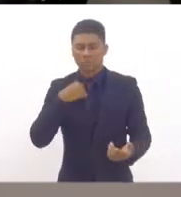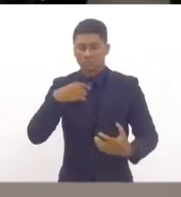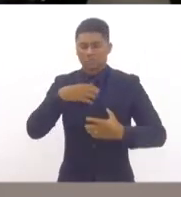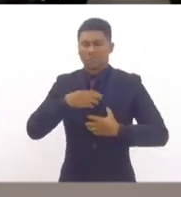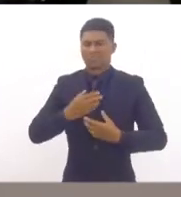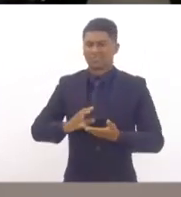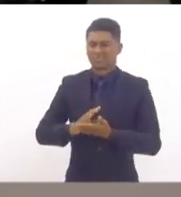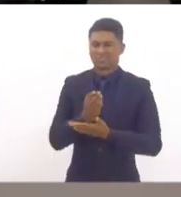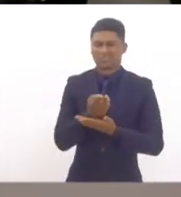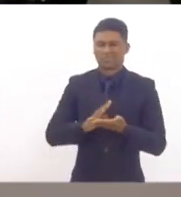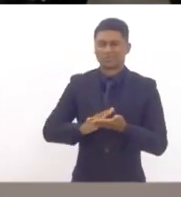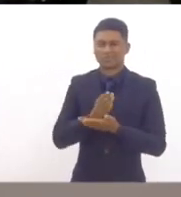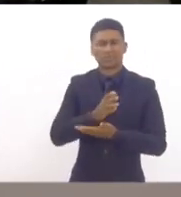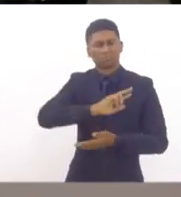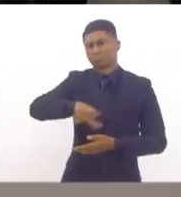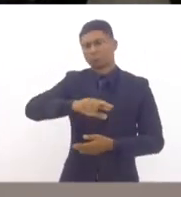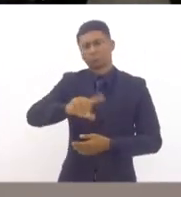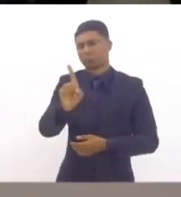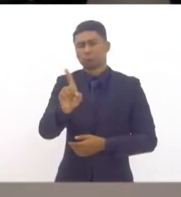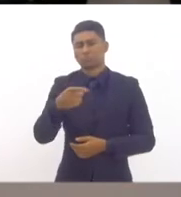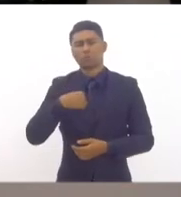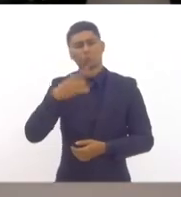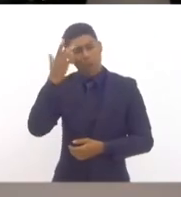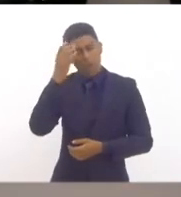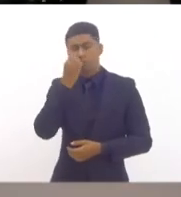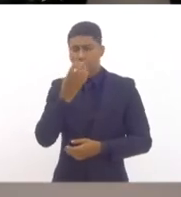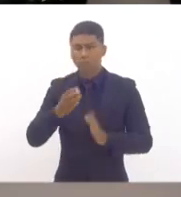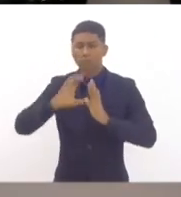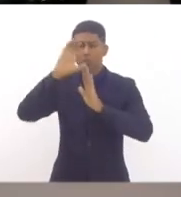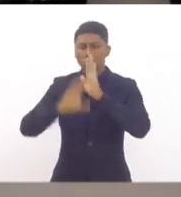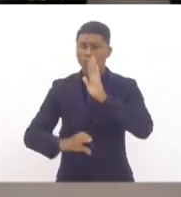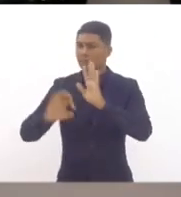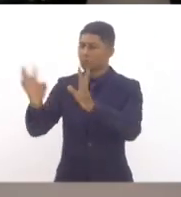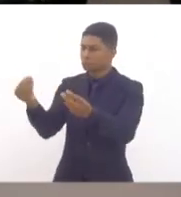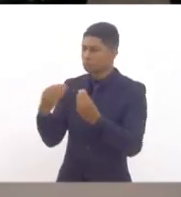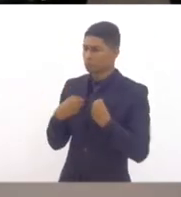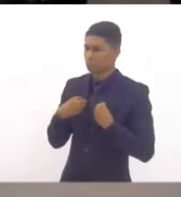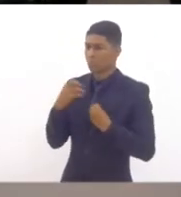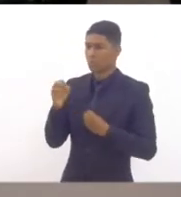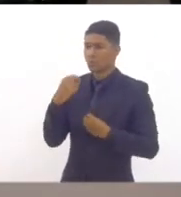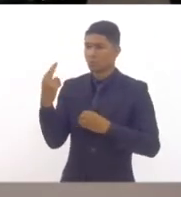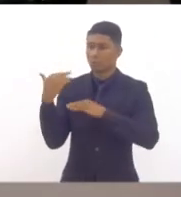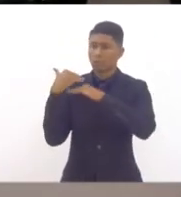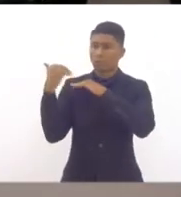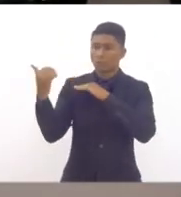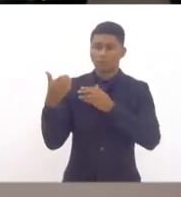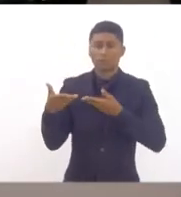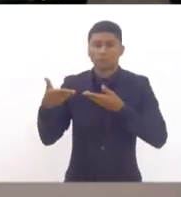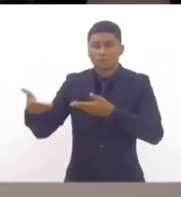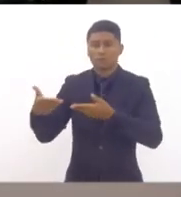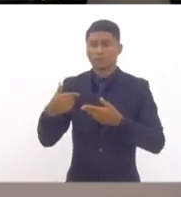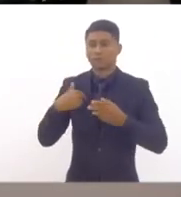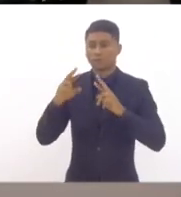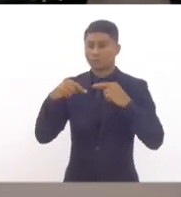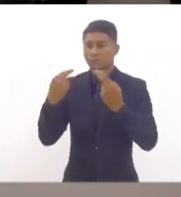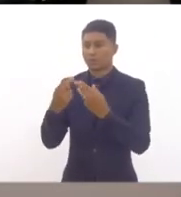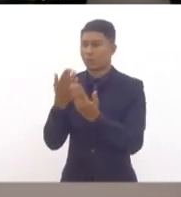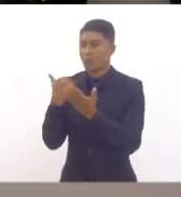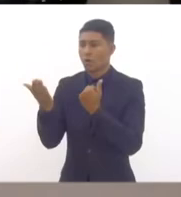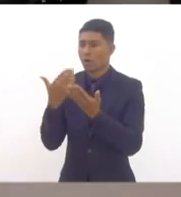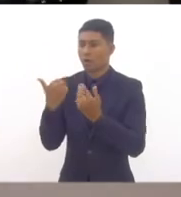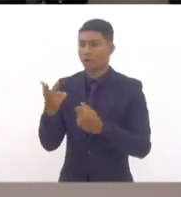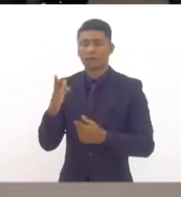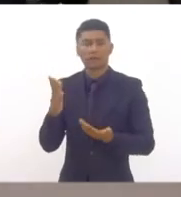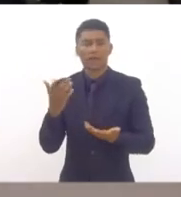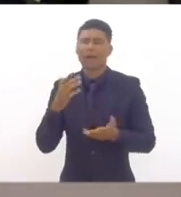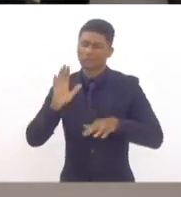contrário, acho bem-vindo quando eu recebo o currículo, quando alguém chama para uma conversa, eu particularmente recuso a conversa, mas eu não vejo